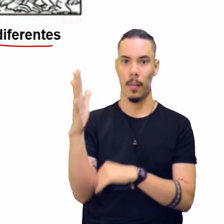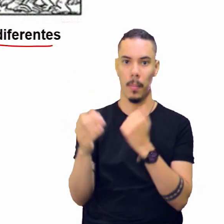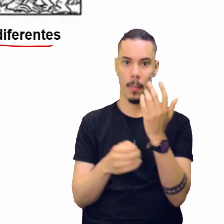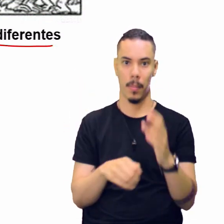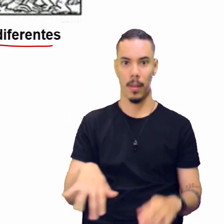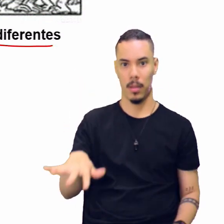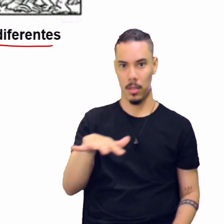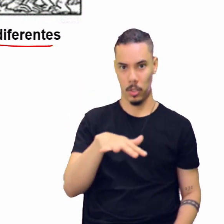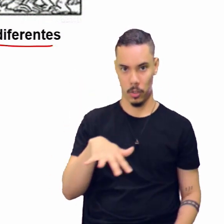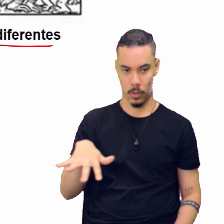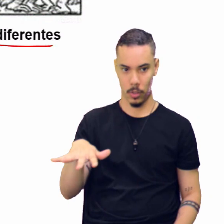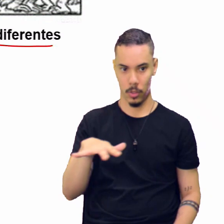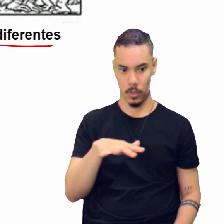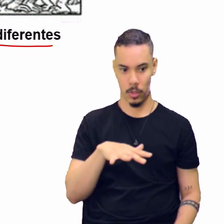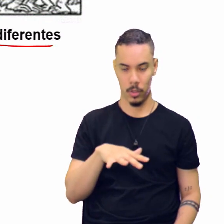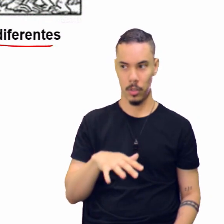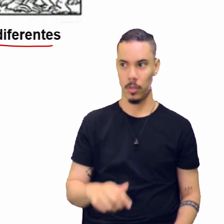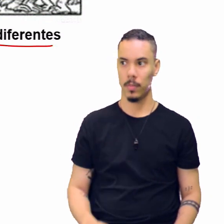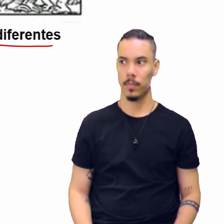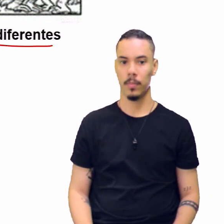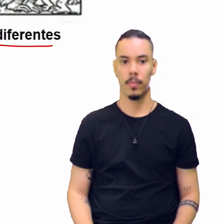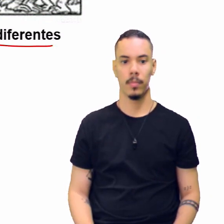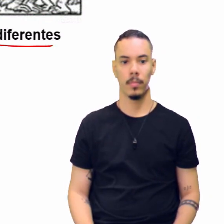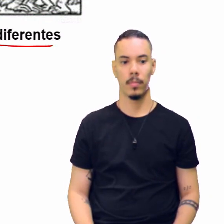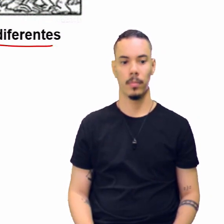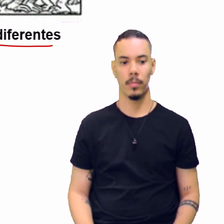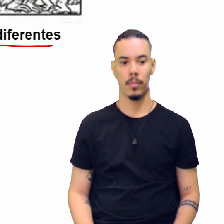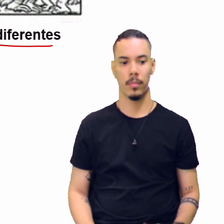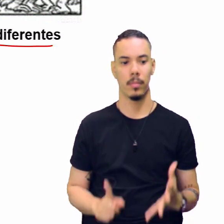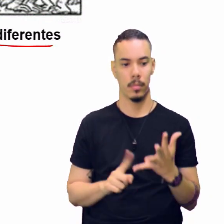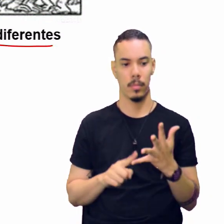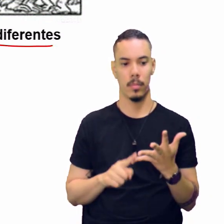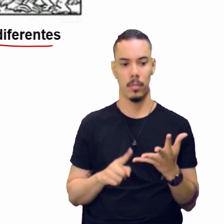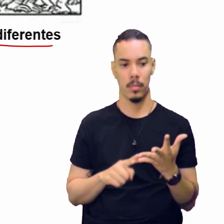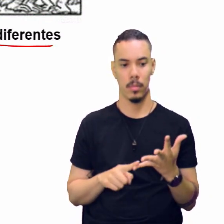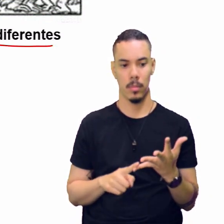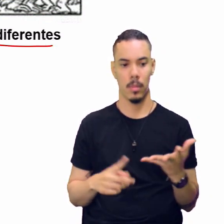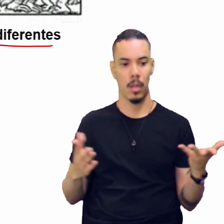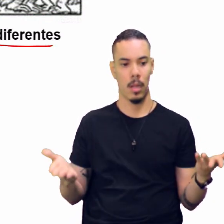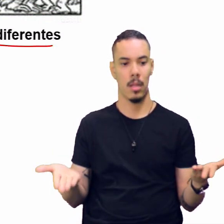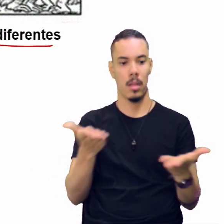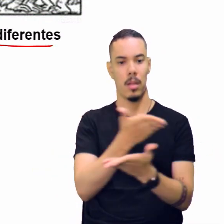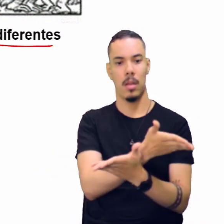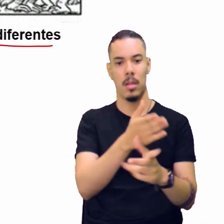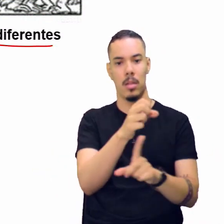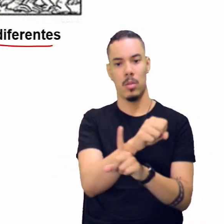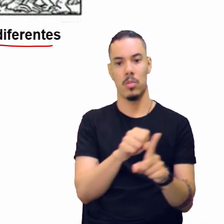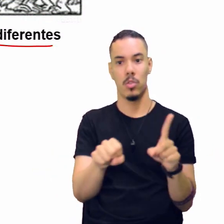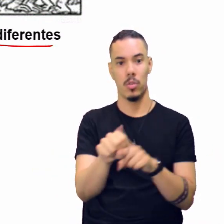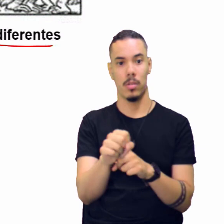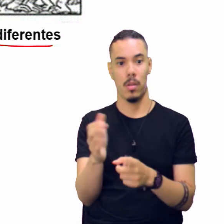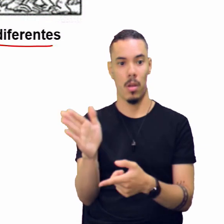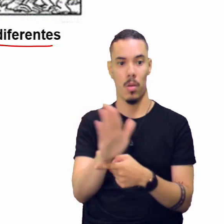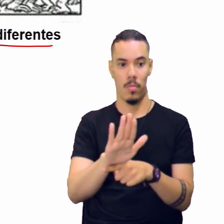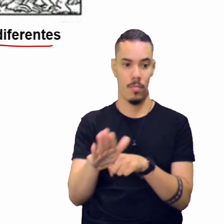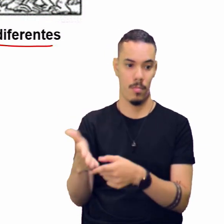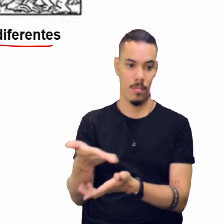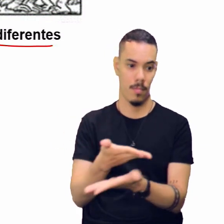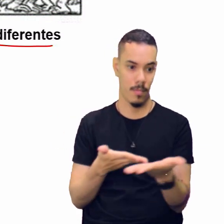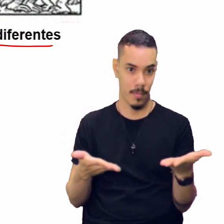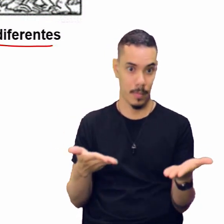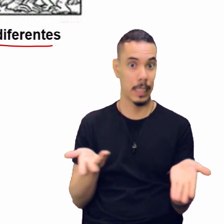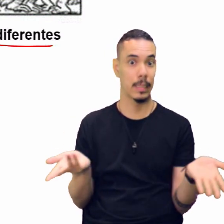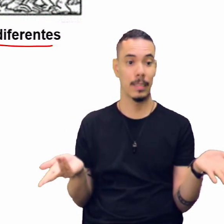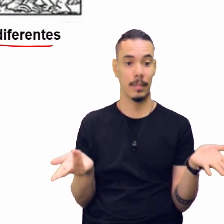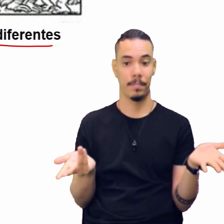ambiente, o que, que eu tenho aqui? E a interação social. E